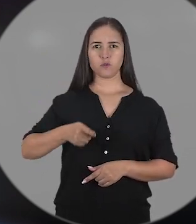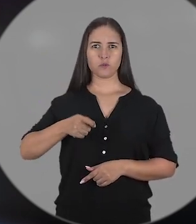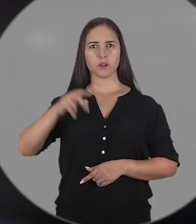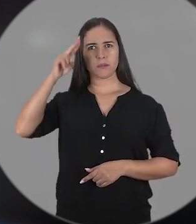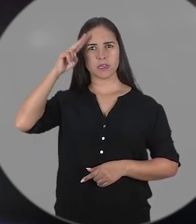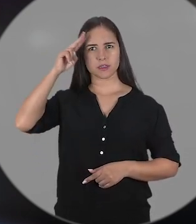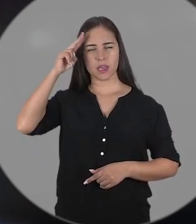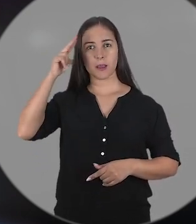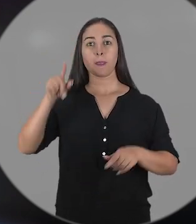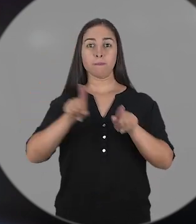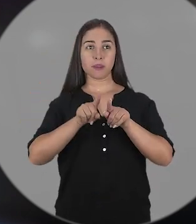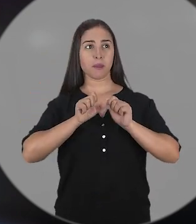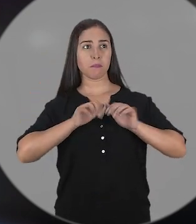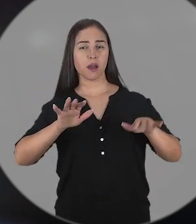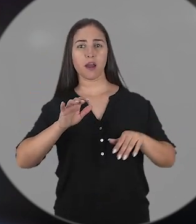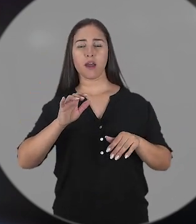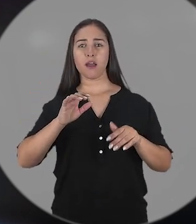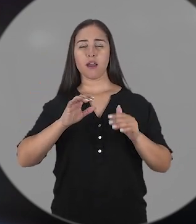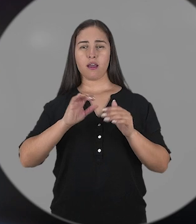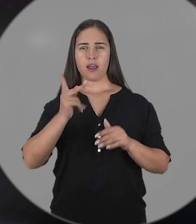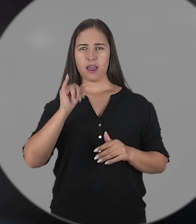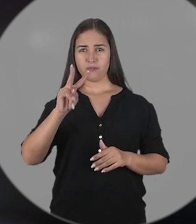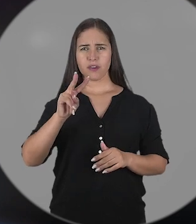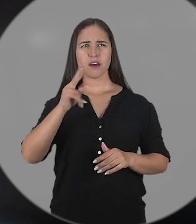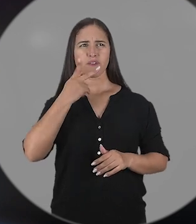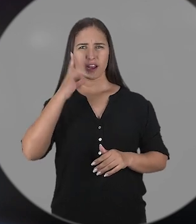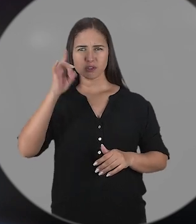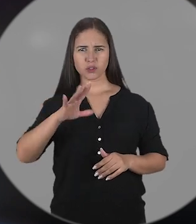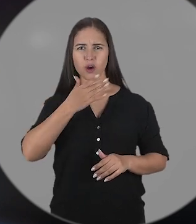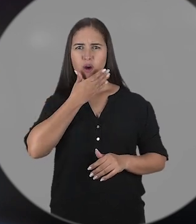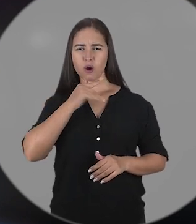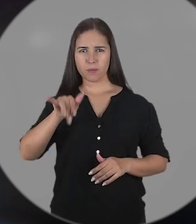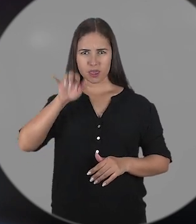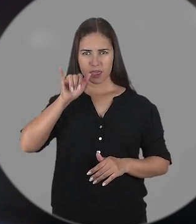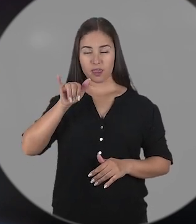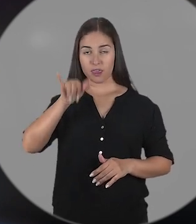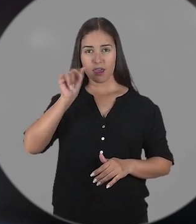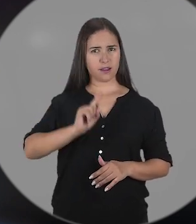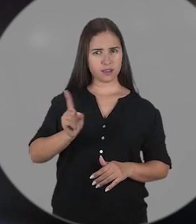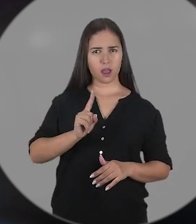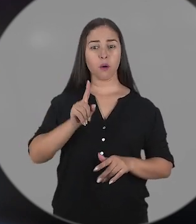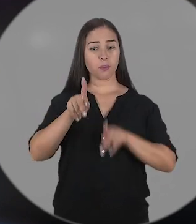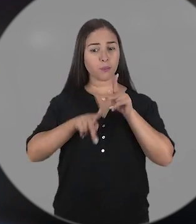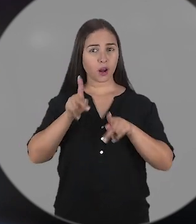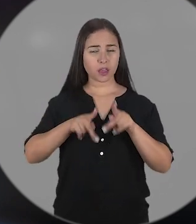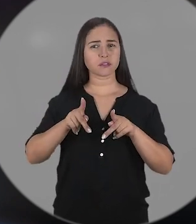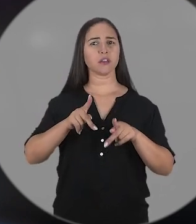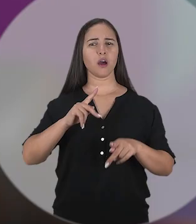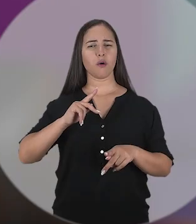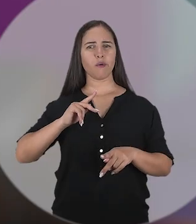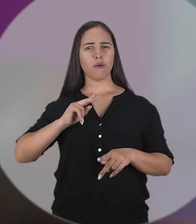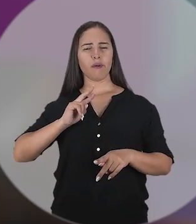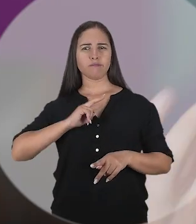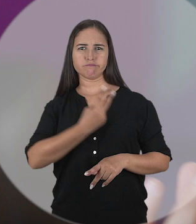uma pandemia do HIV/AIDS. Eu não estou falando só de homens gays, não. A população trans e travesti talvez tenha sido a que mais sofreu com isso tudo que eu estou mencionando